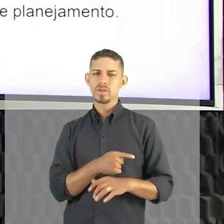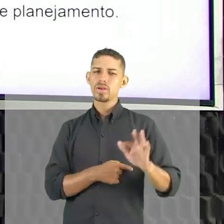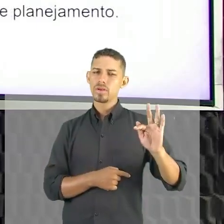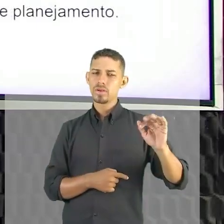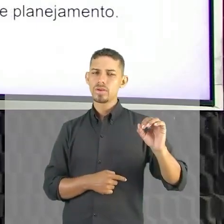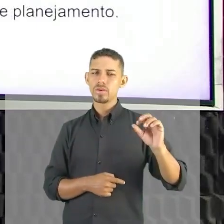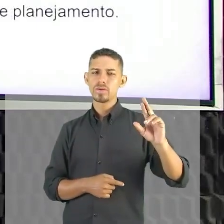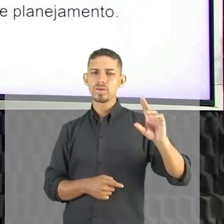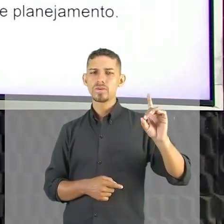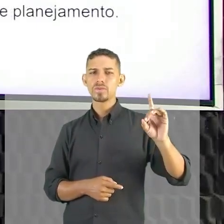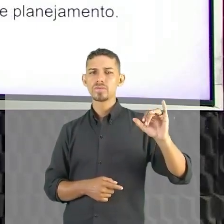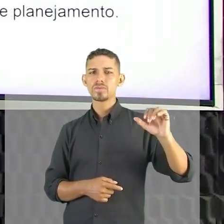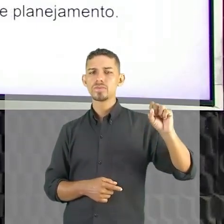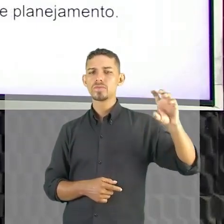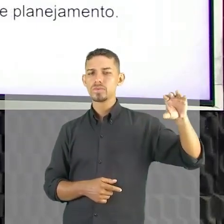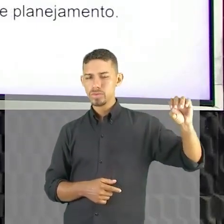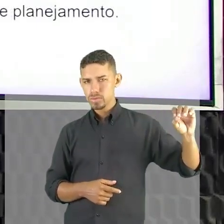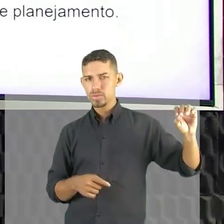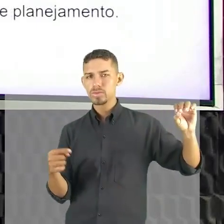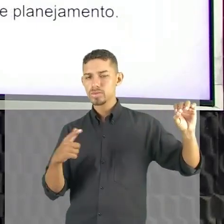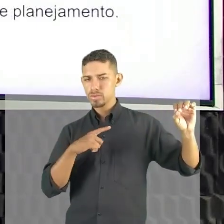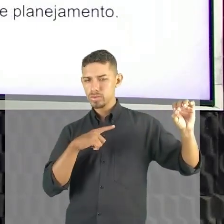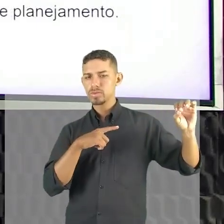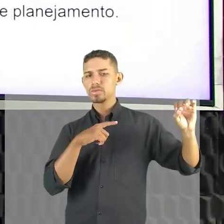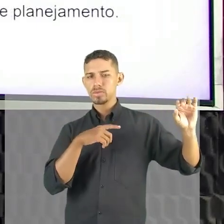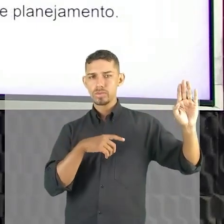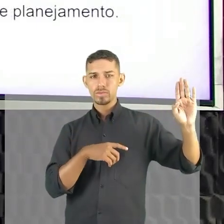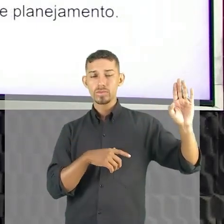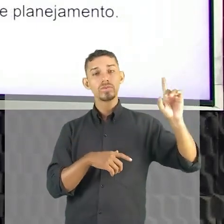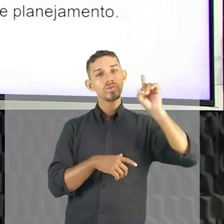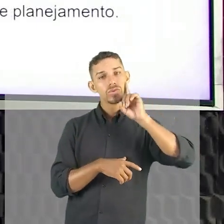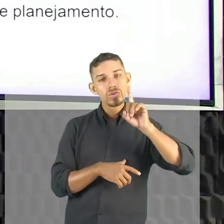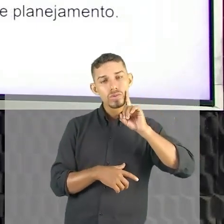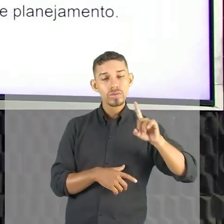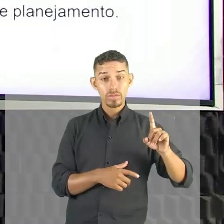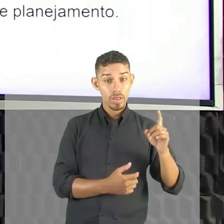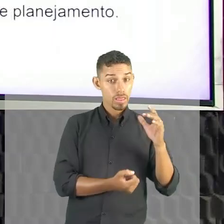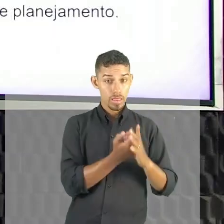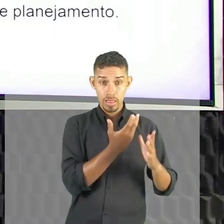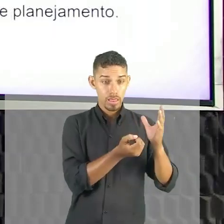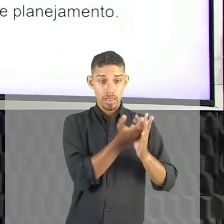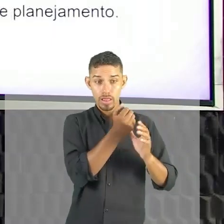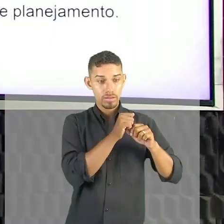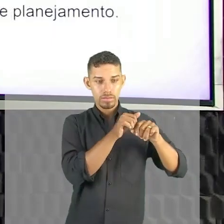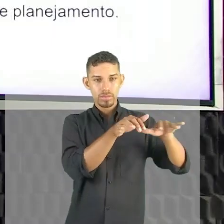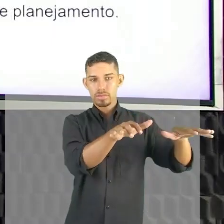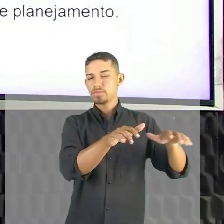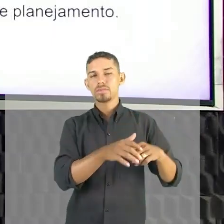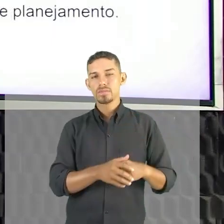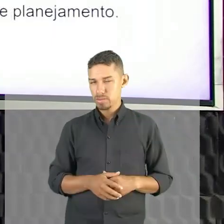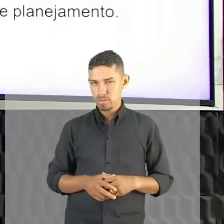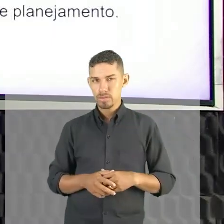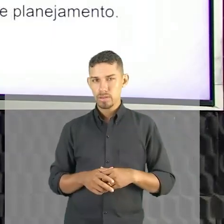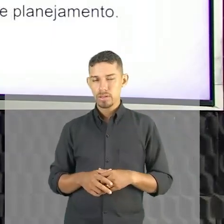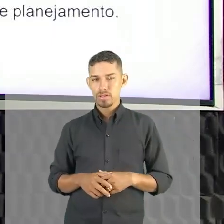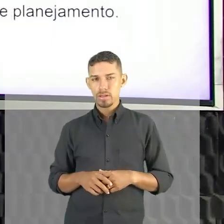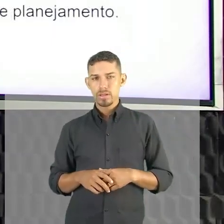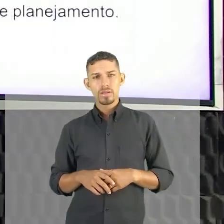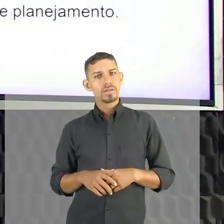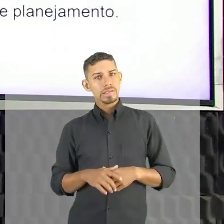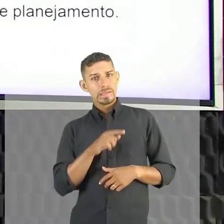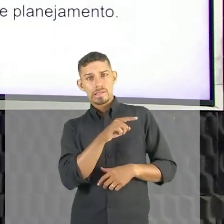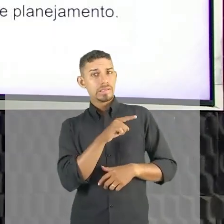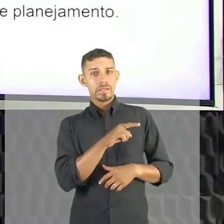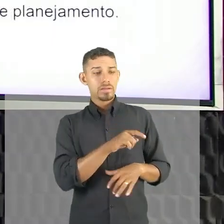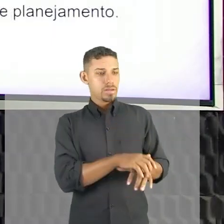Estados Unidos. Vamos produzir, e vamos colocar isso no mercado. Isso fazia com que, claro, essa produção, ela chegaria a